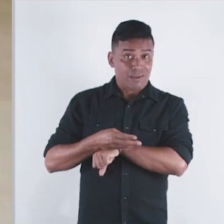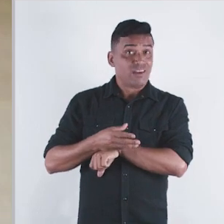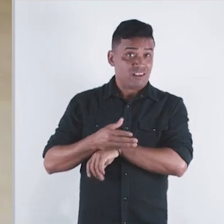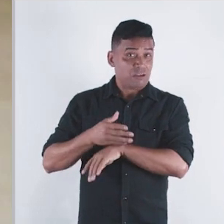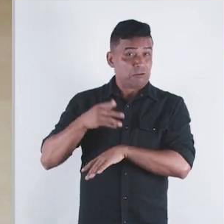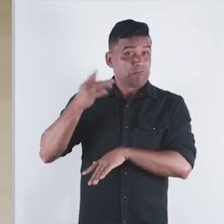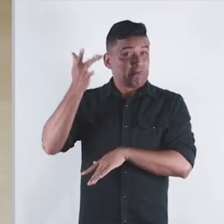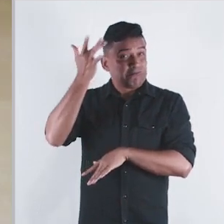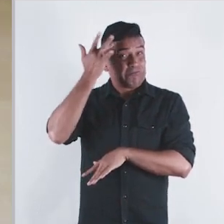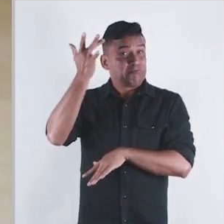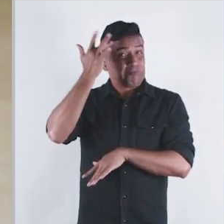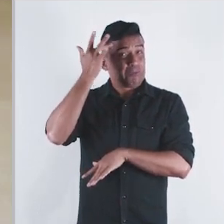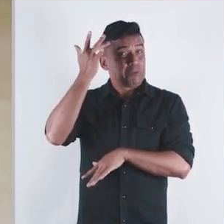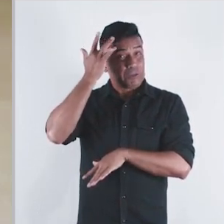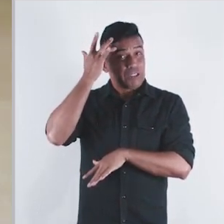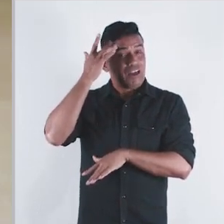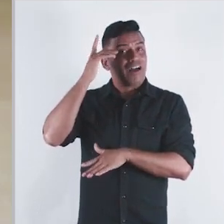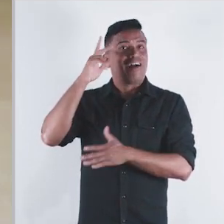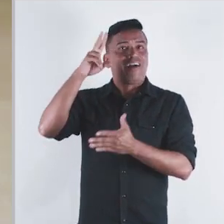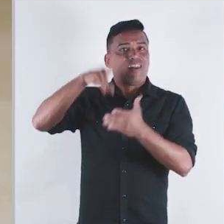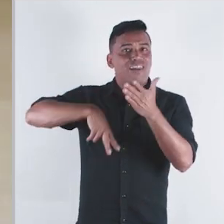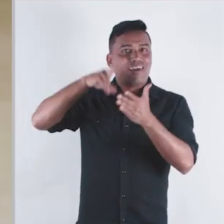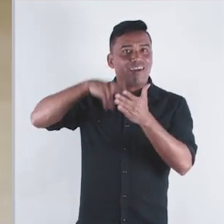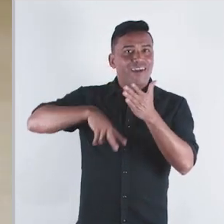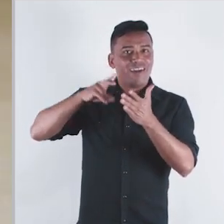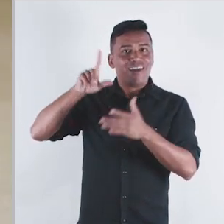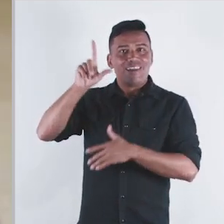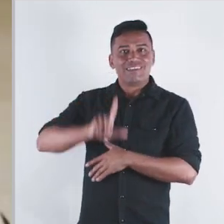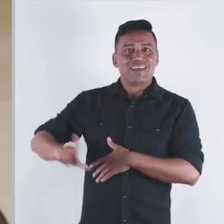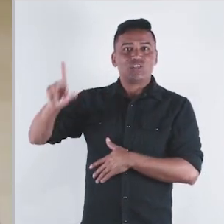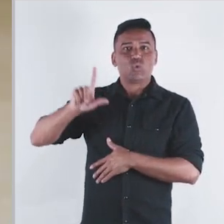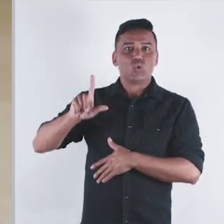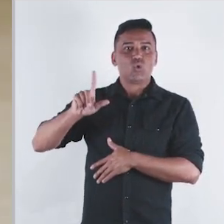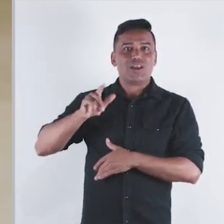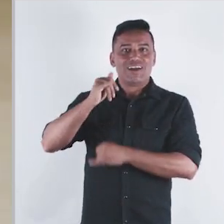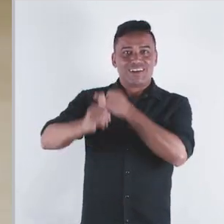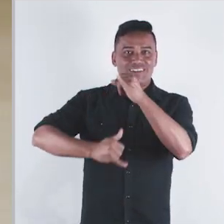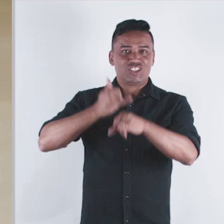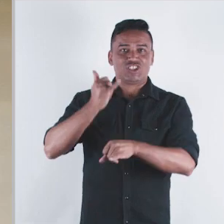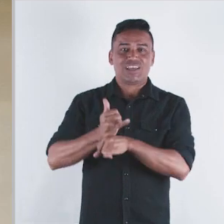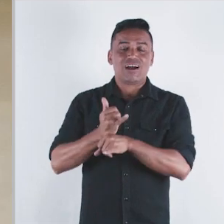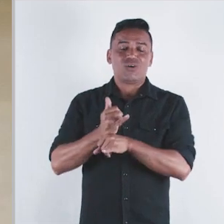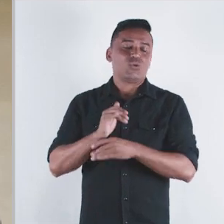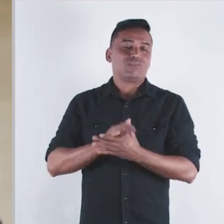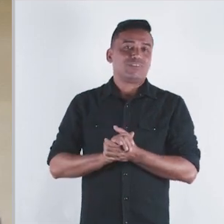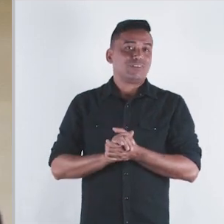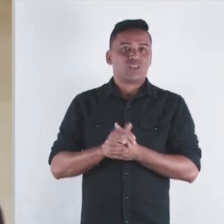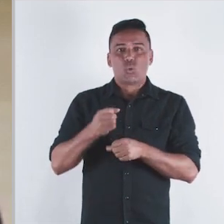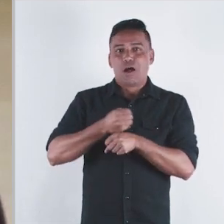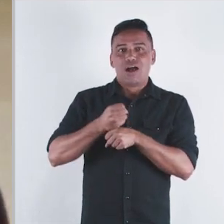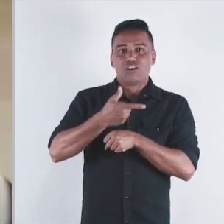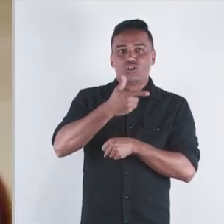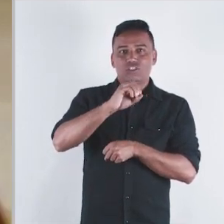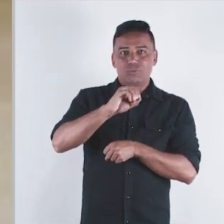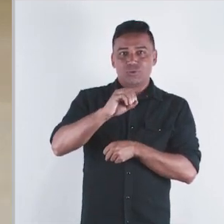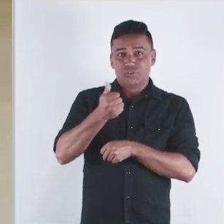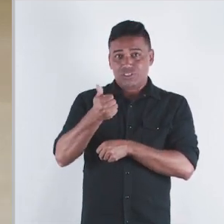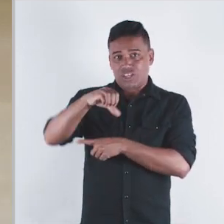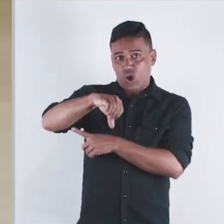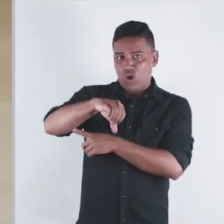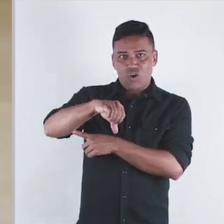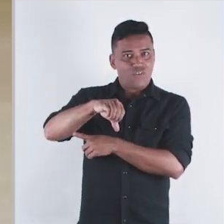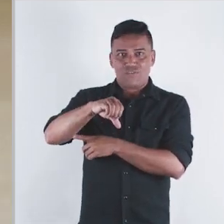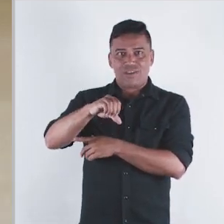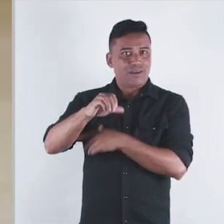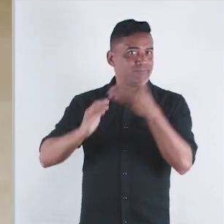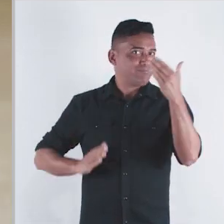de literatura digital. Por quê? A gente estava falando antes do 2019 não passa, né? Sim. Qual que